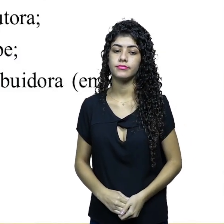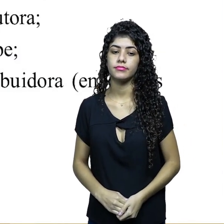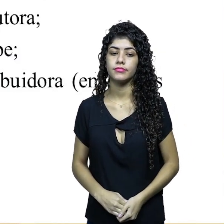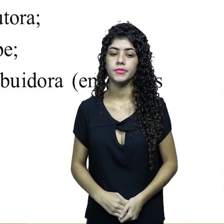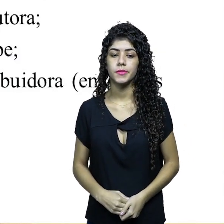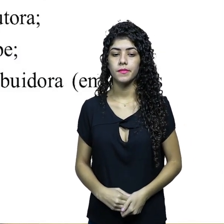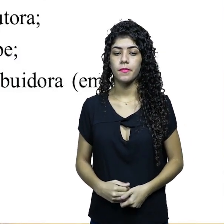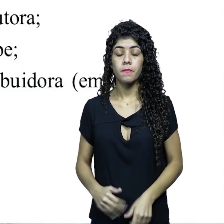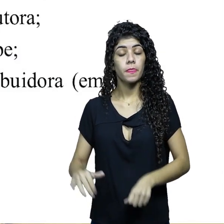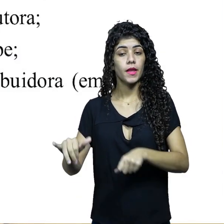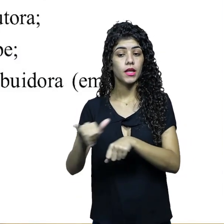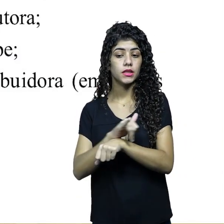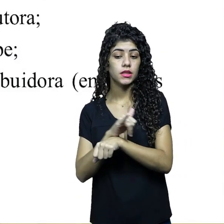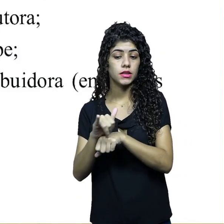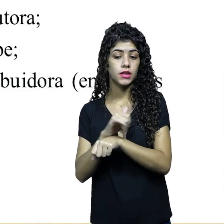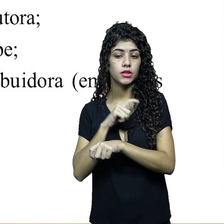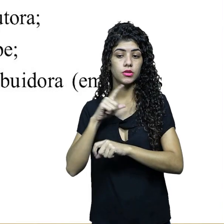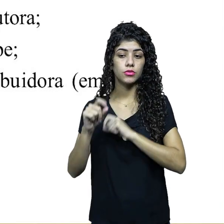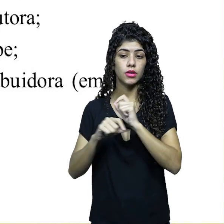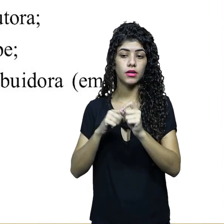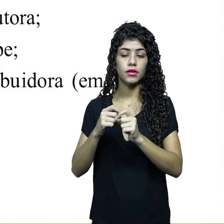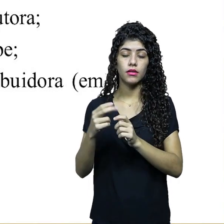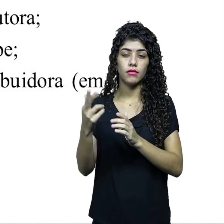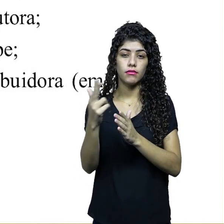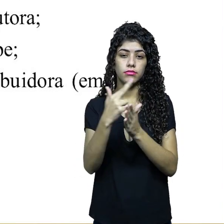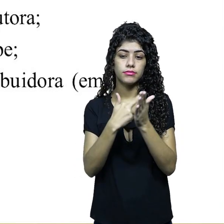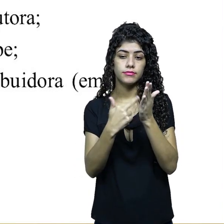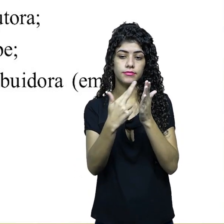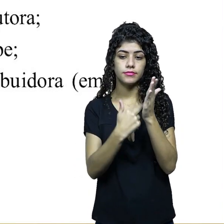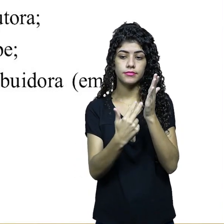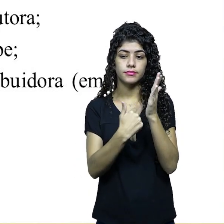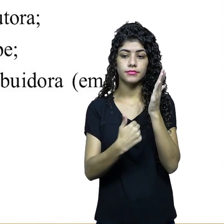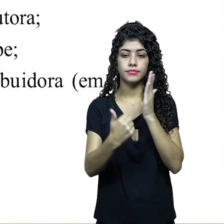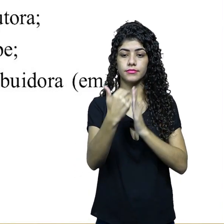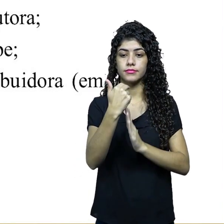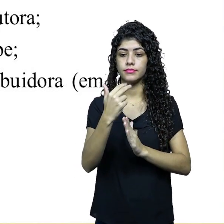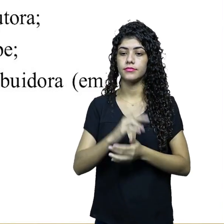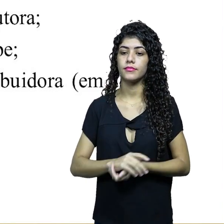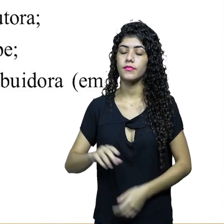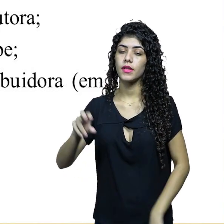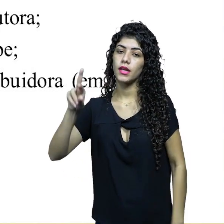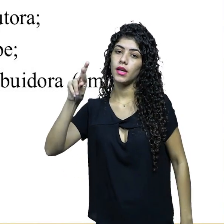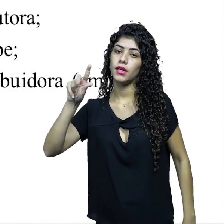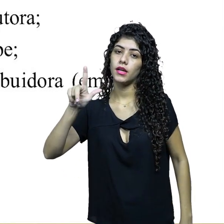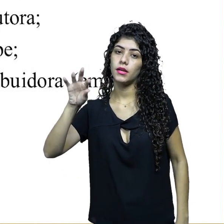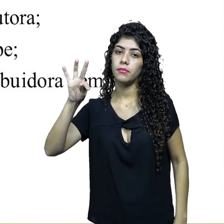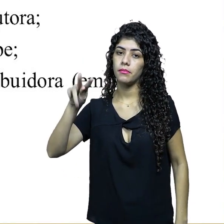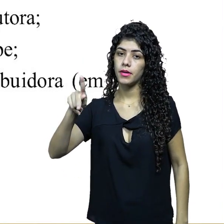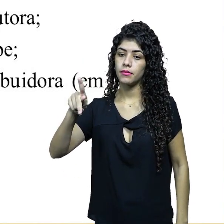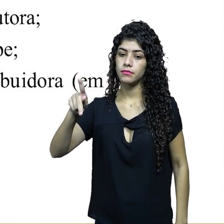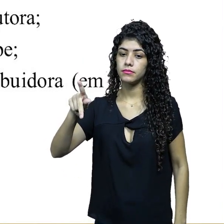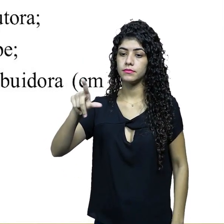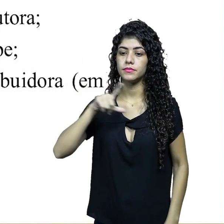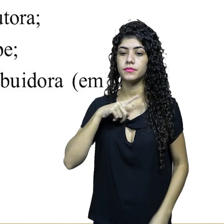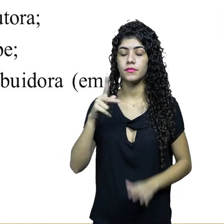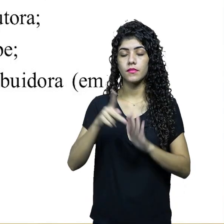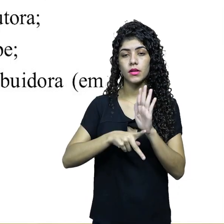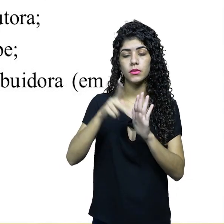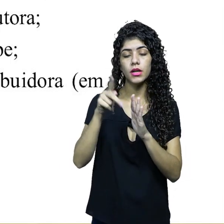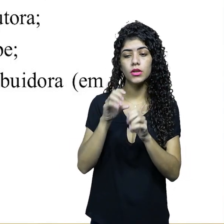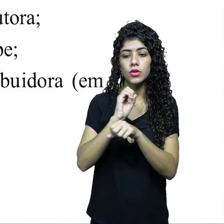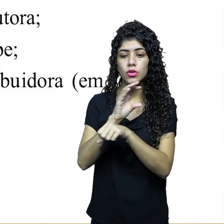Elementos estratégicos. Composição de receitas, que são as participações do RLP, plano de difusão